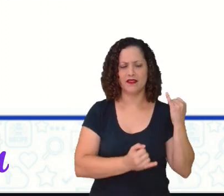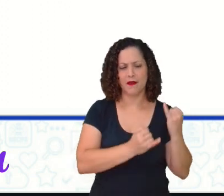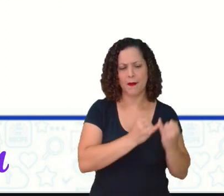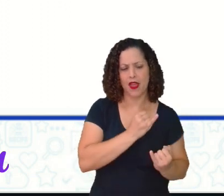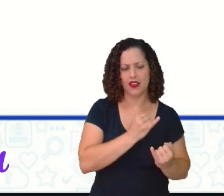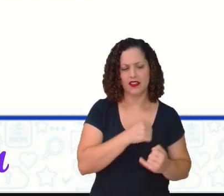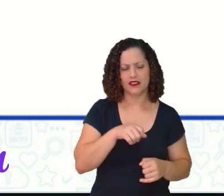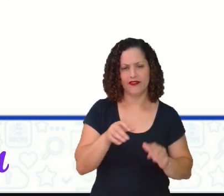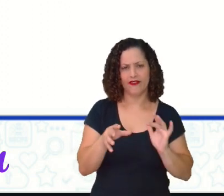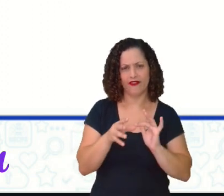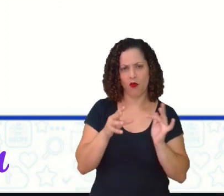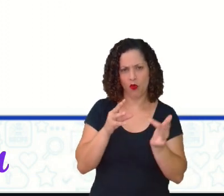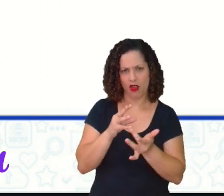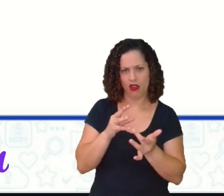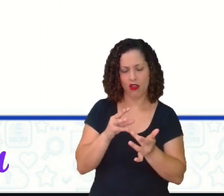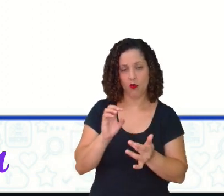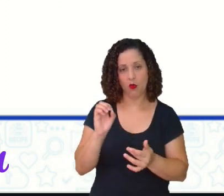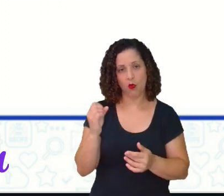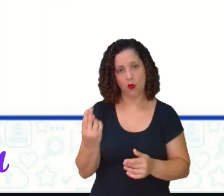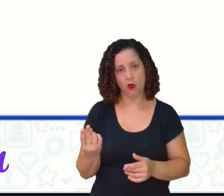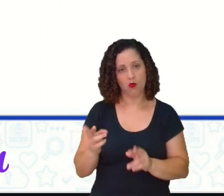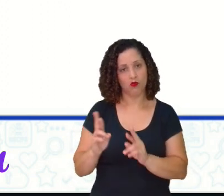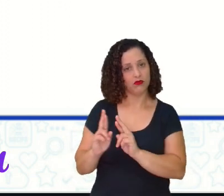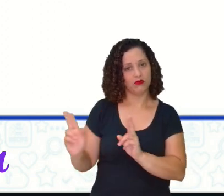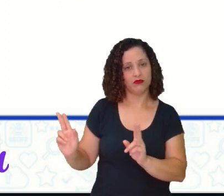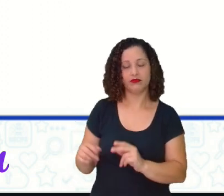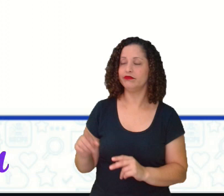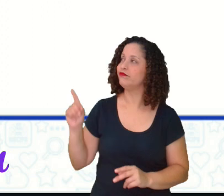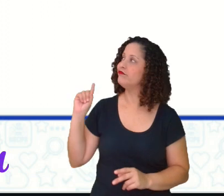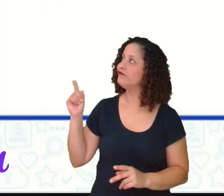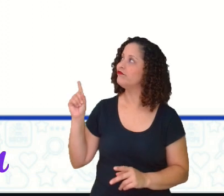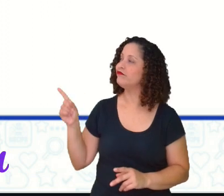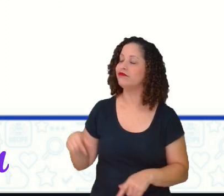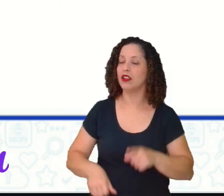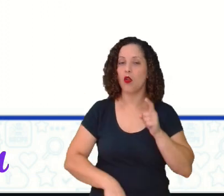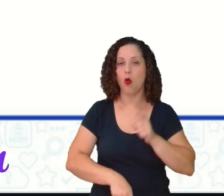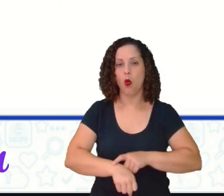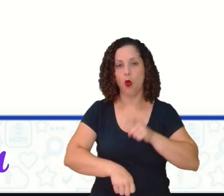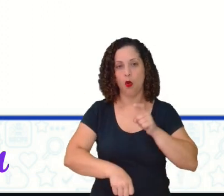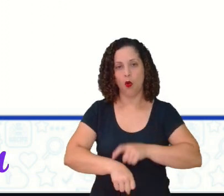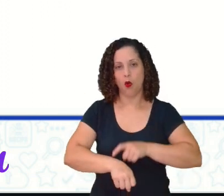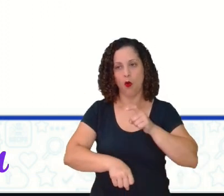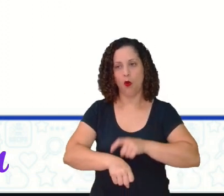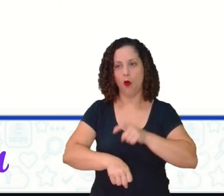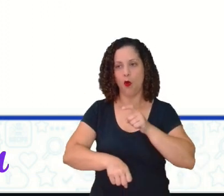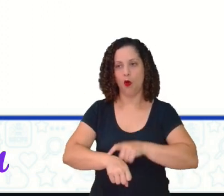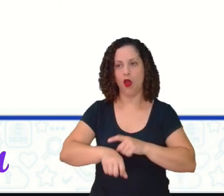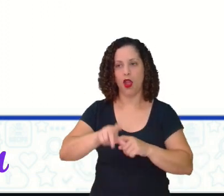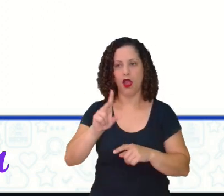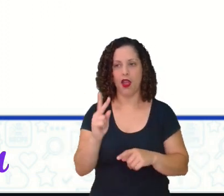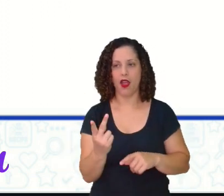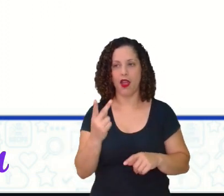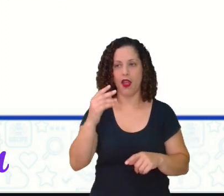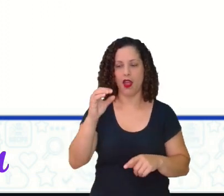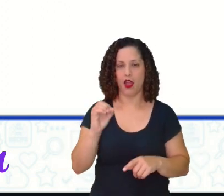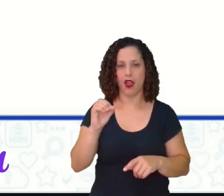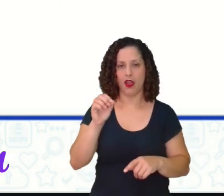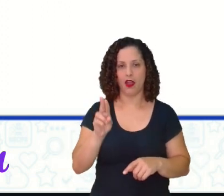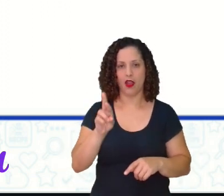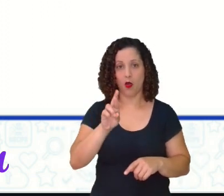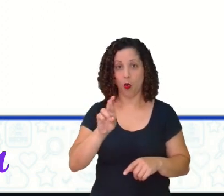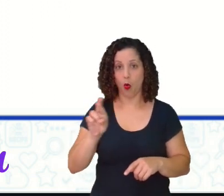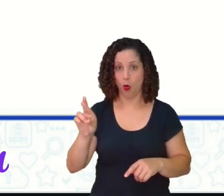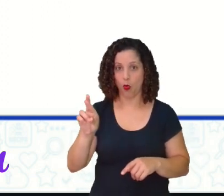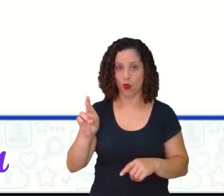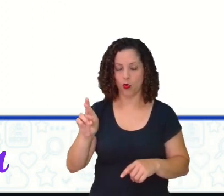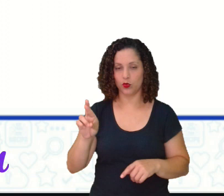R. Nesse caso aqui, o exemplo, vocês têm hour, que é hora. Esse hour, o H nem é pronunciado, porque ele é